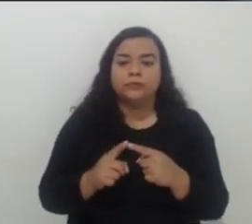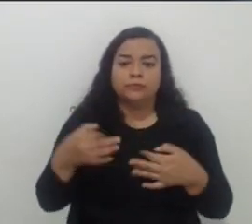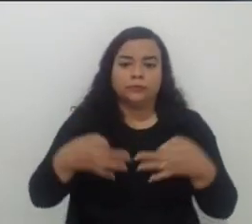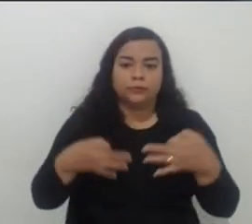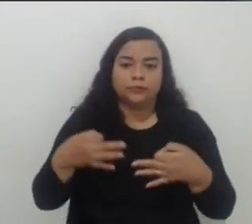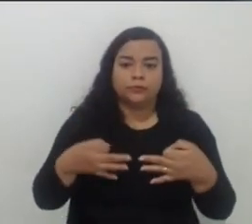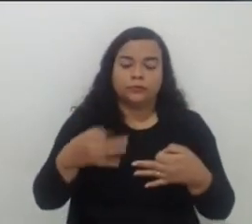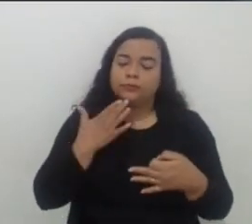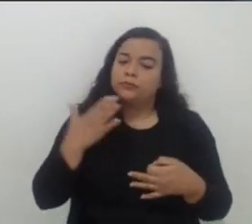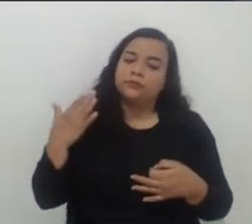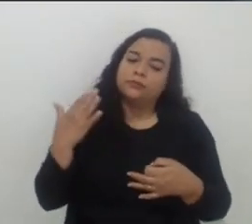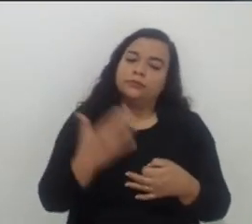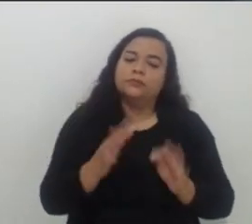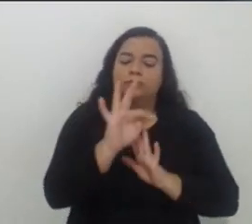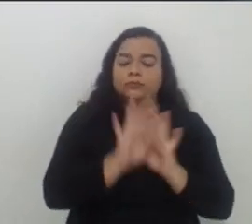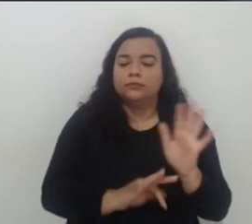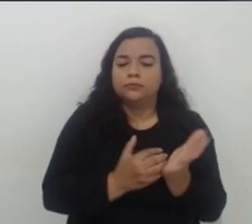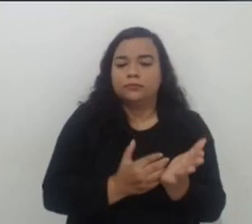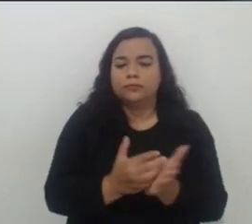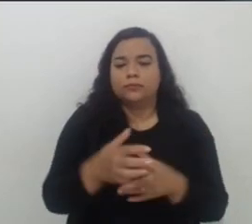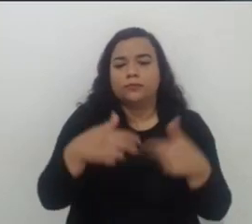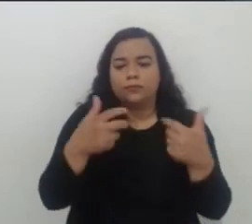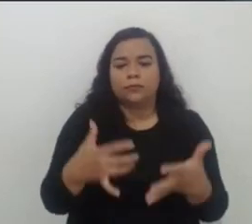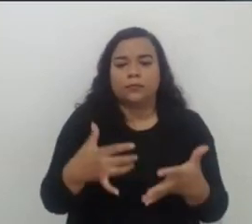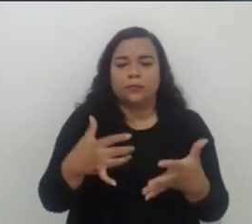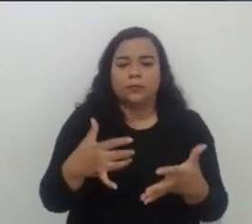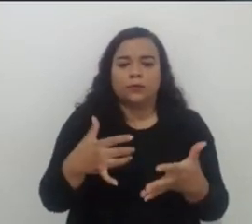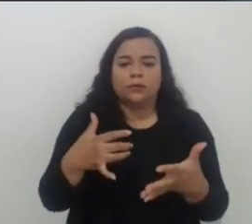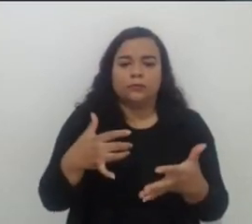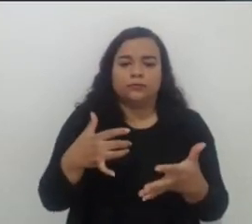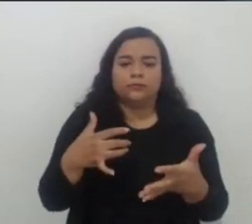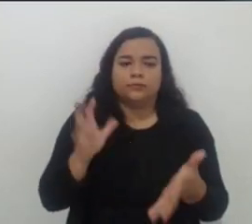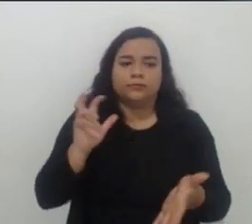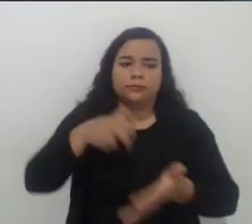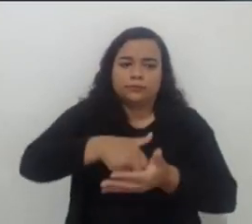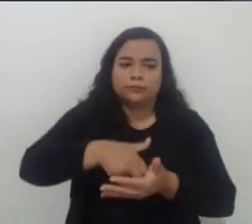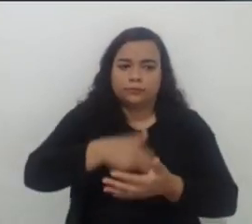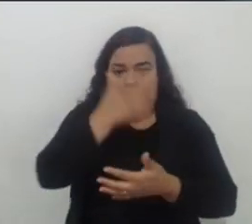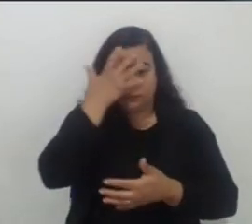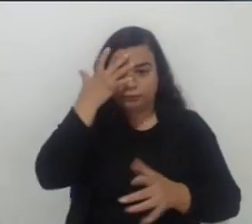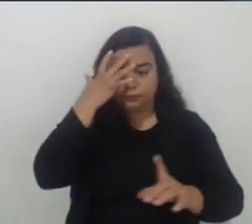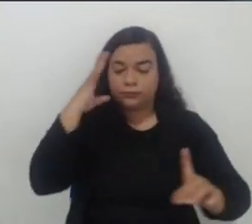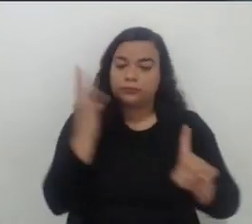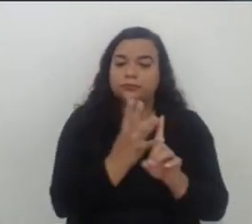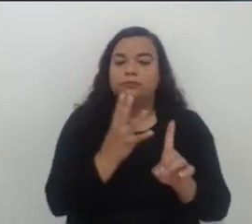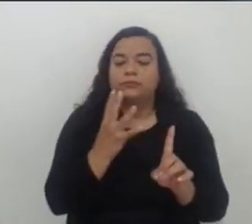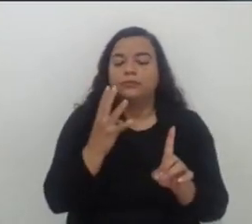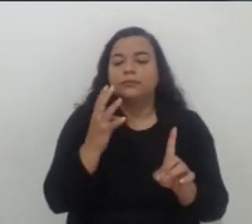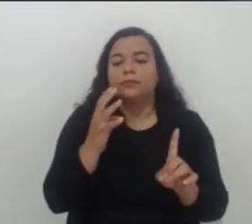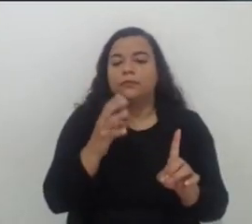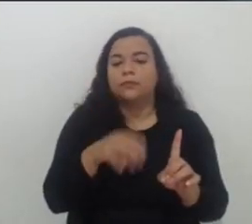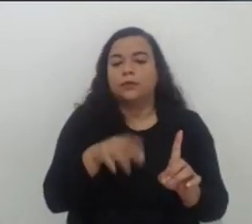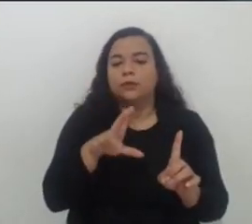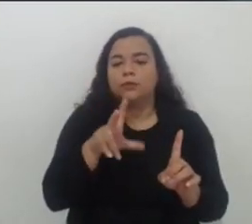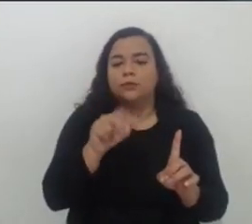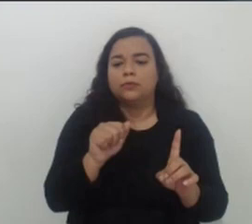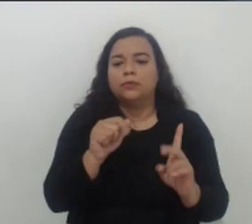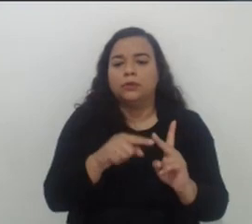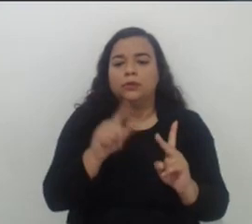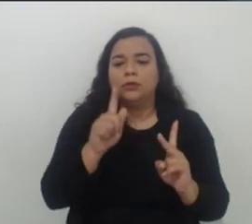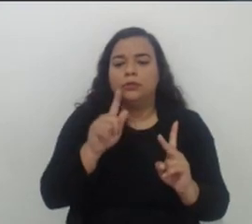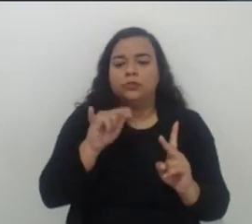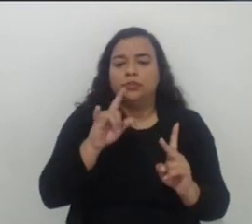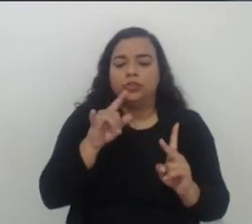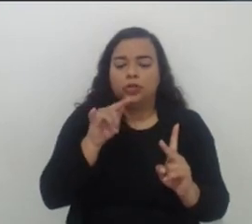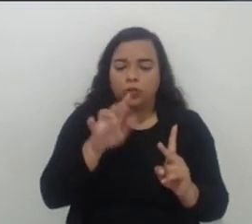na inicial para condenar os réus CT da Cunha Lima Rosado, Diógenes da Cunha Lima Neto e